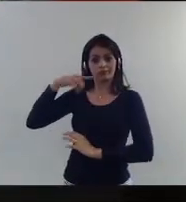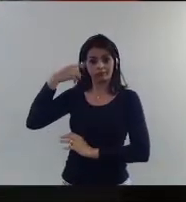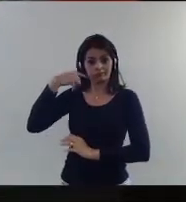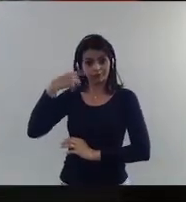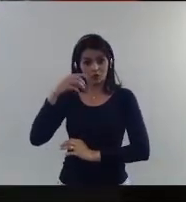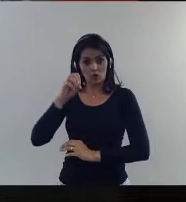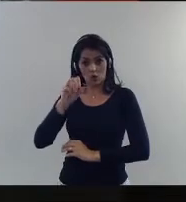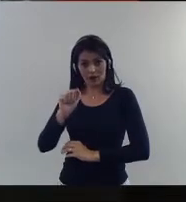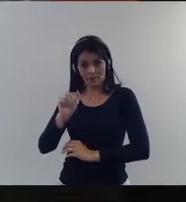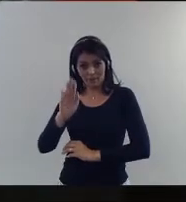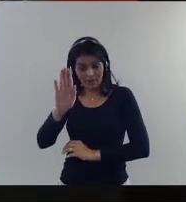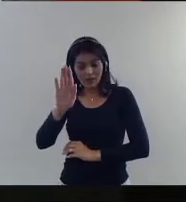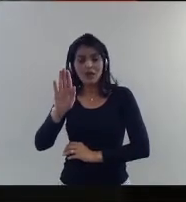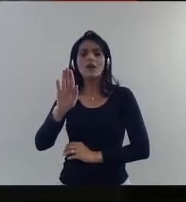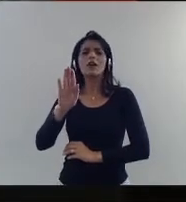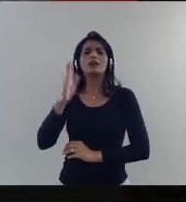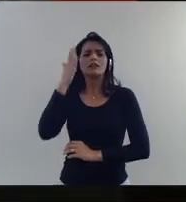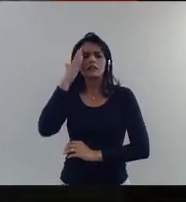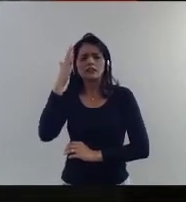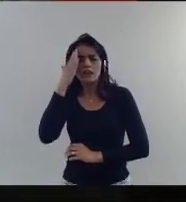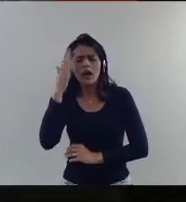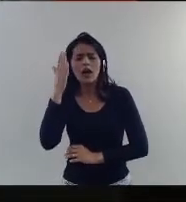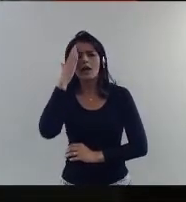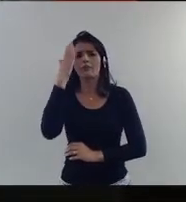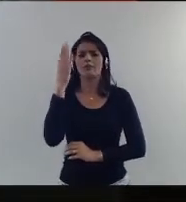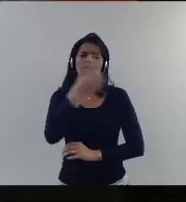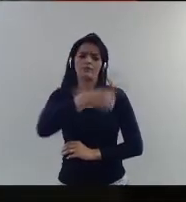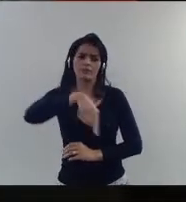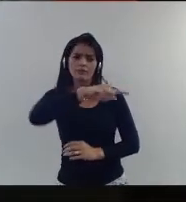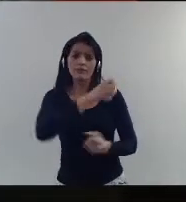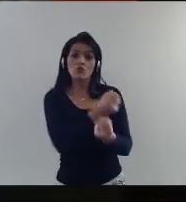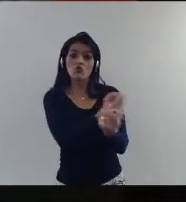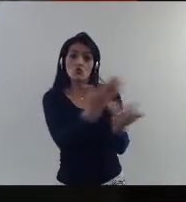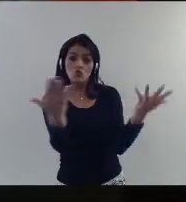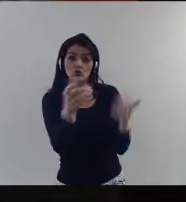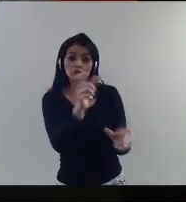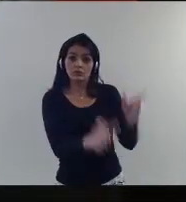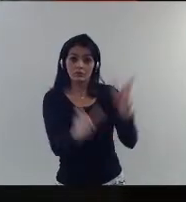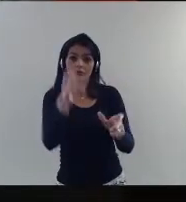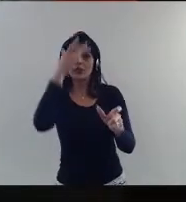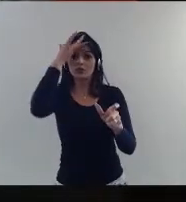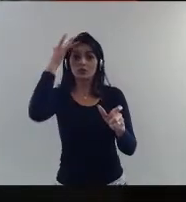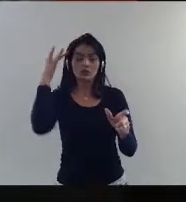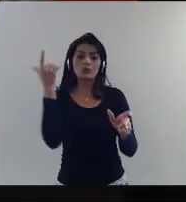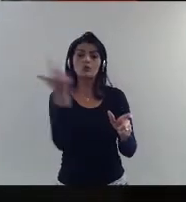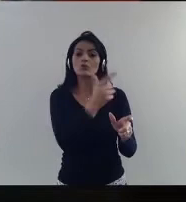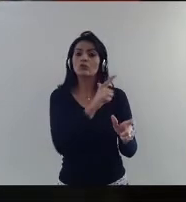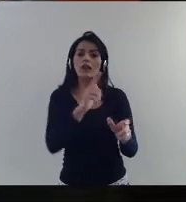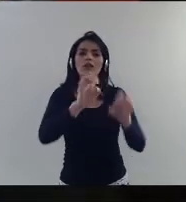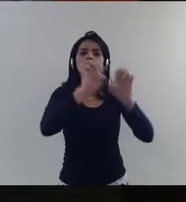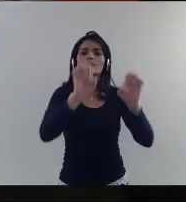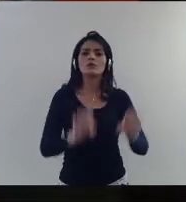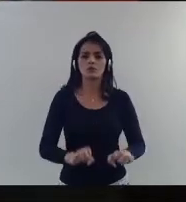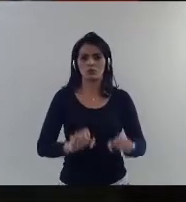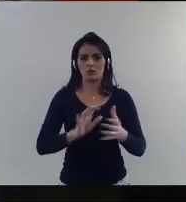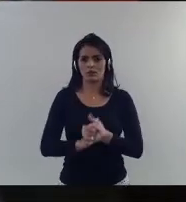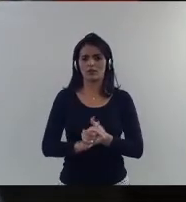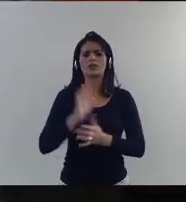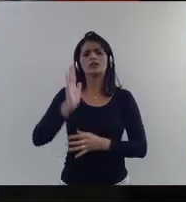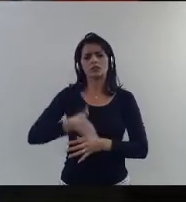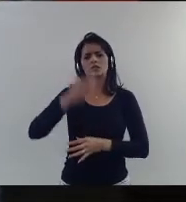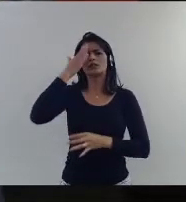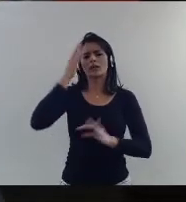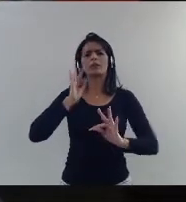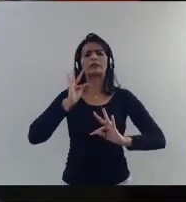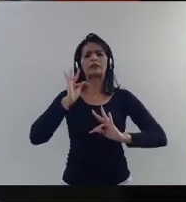nossa OAB, né, porque a gente sabe que a tecnologia chegou para ficar, né, tudo isso que o Zavaglia trouxe, que o